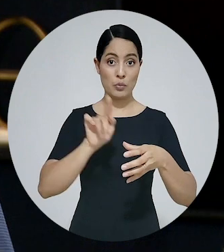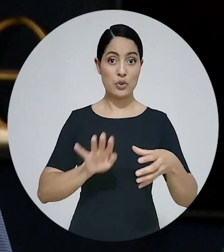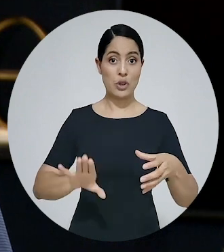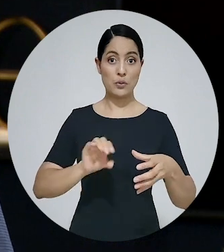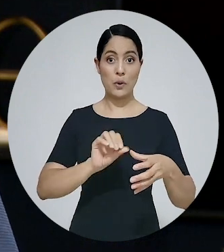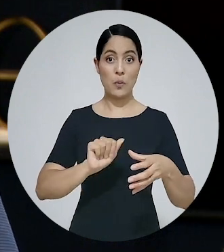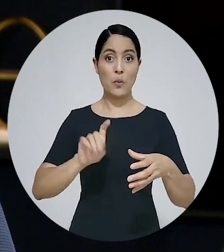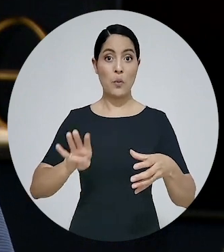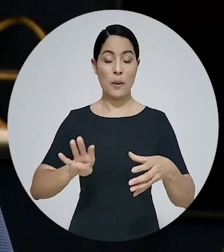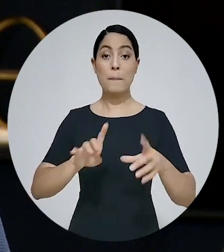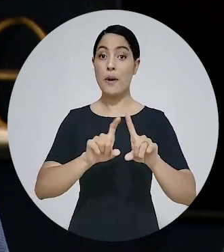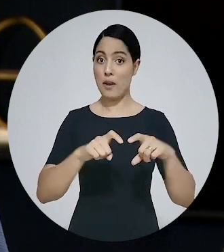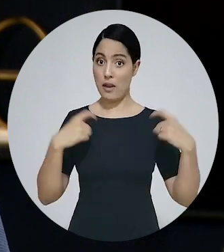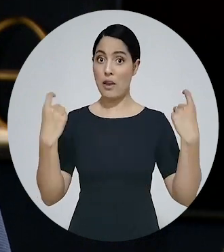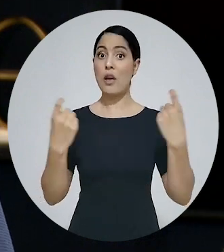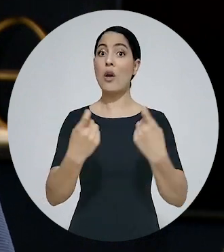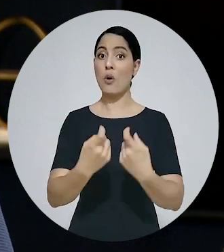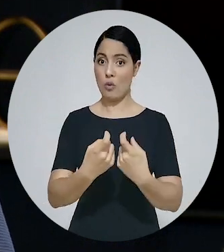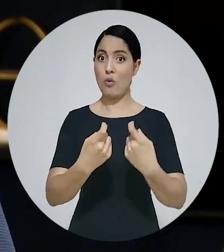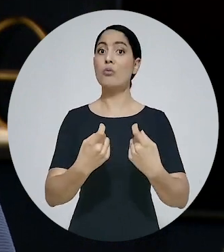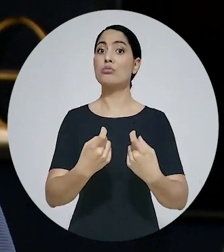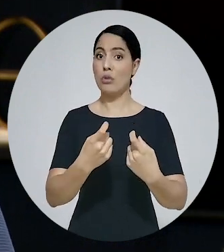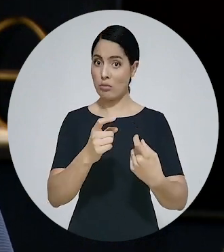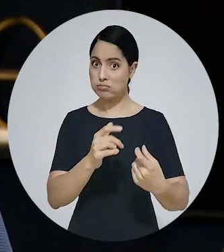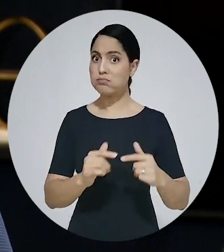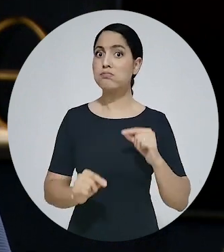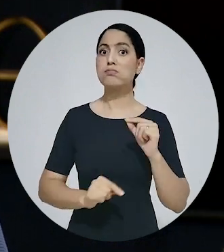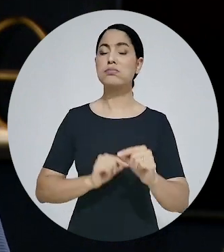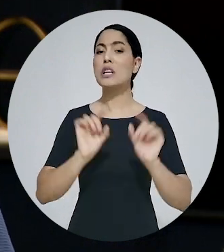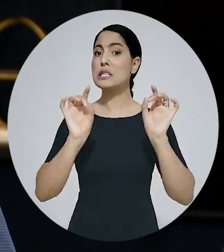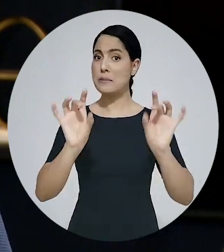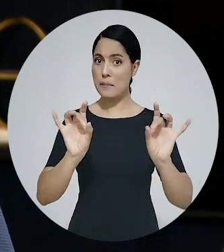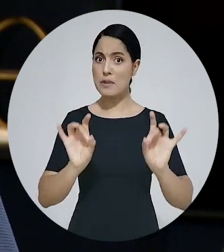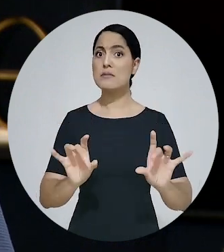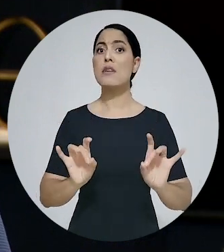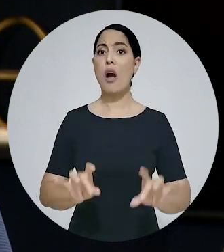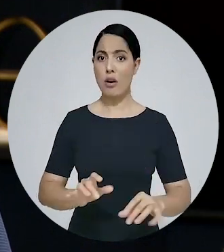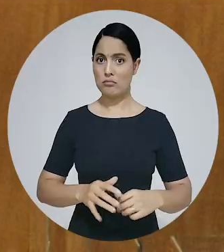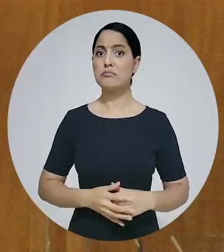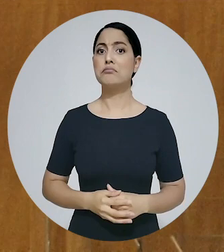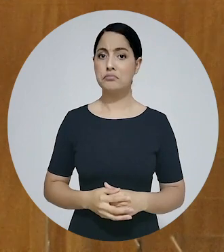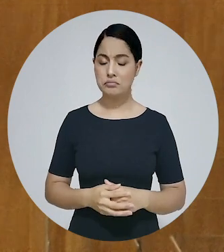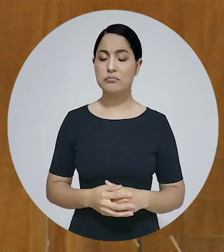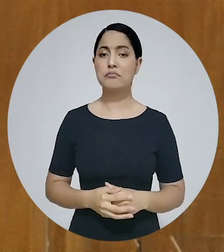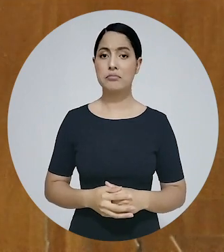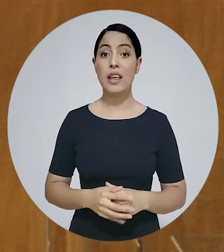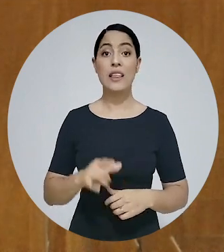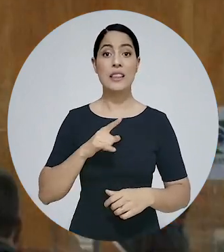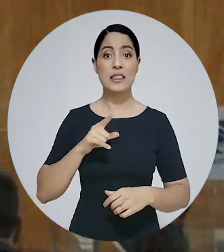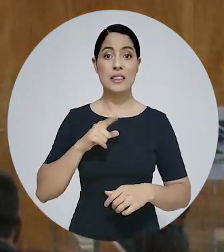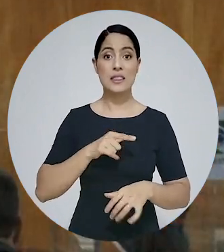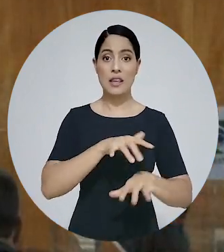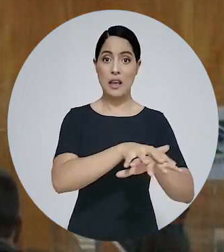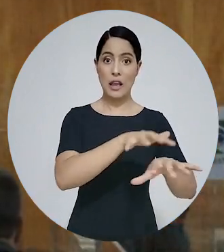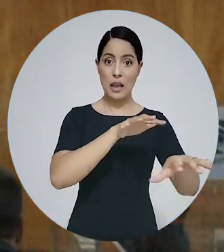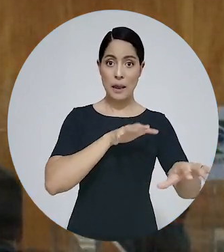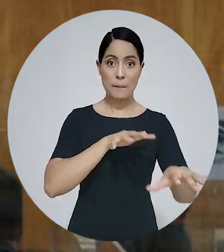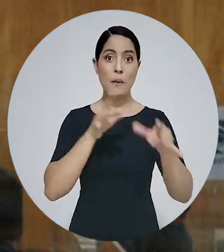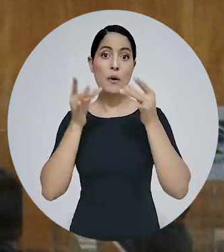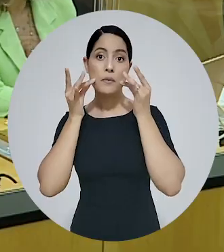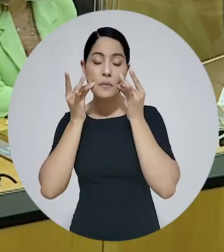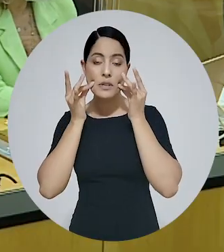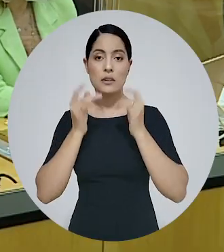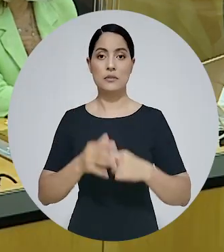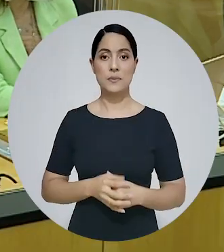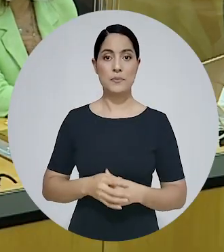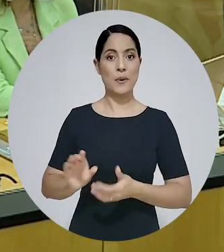OAB Nacional realizou reunião extraordinária no dia 24 de agosto. A sessão aconteceu em formato híbrido,